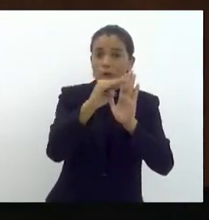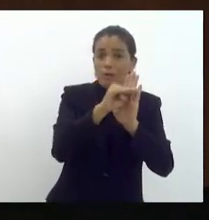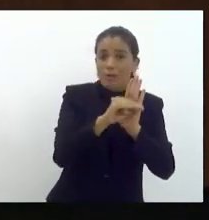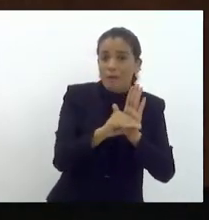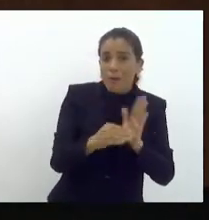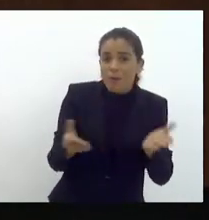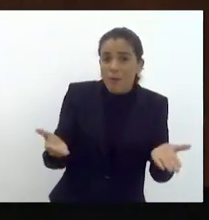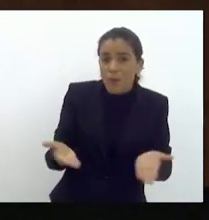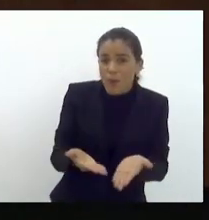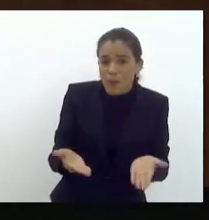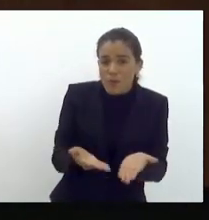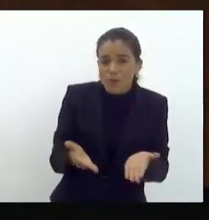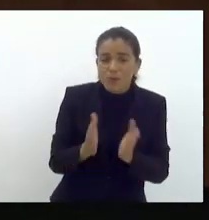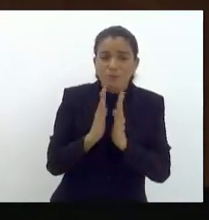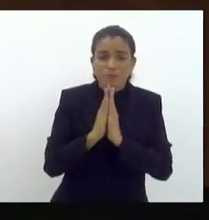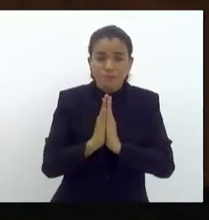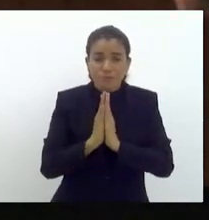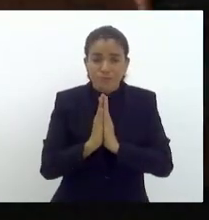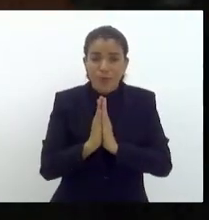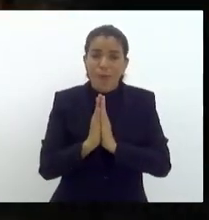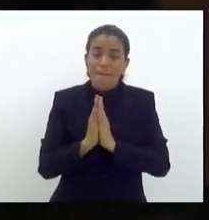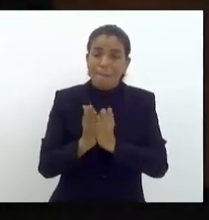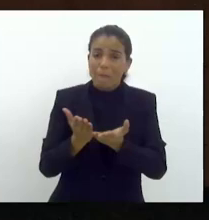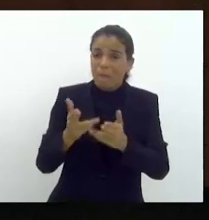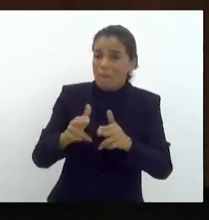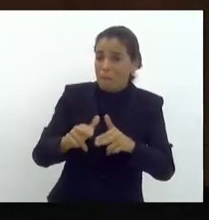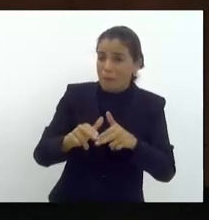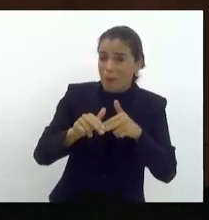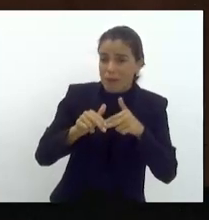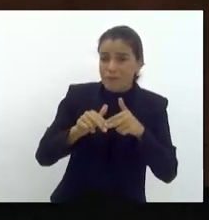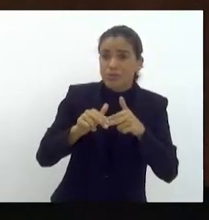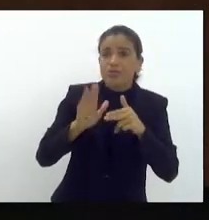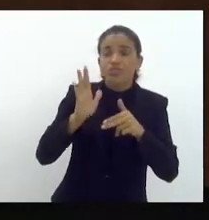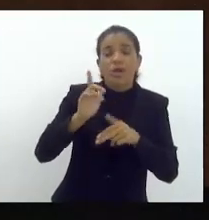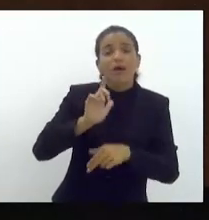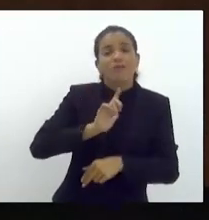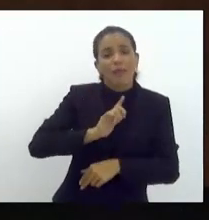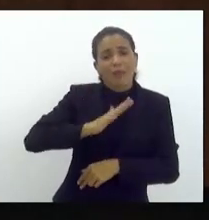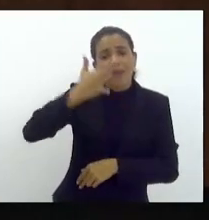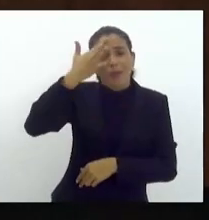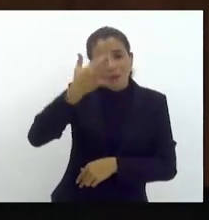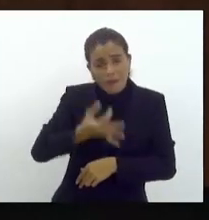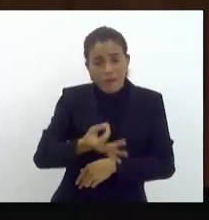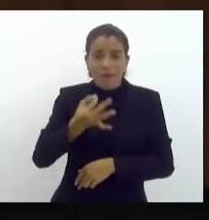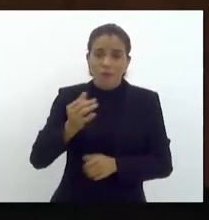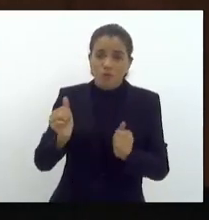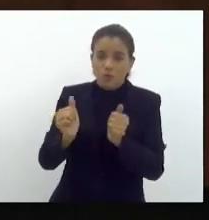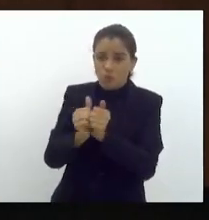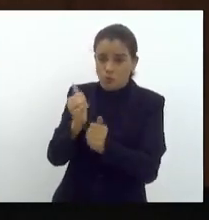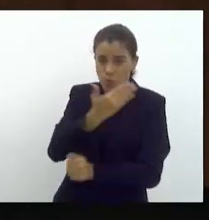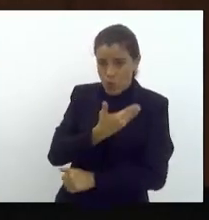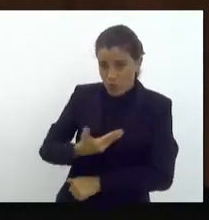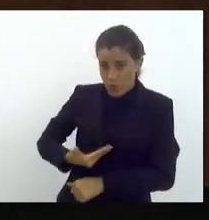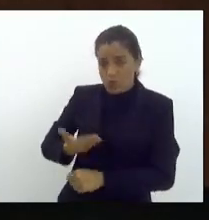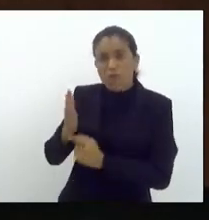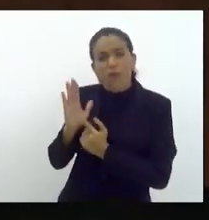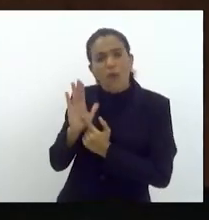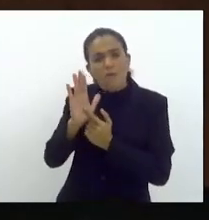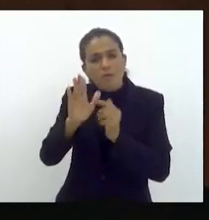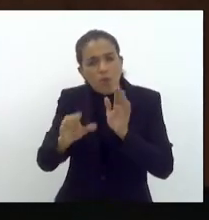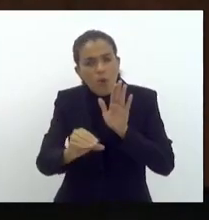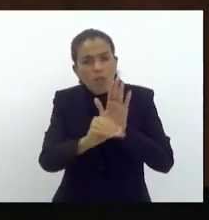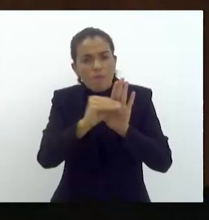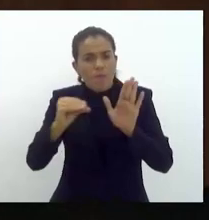então para a questão da frustração dizia que já um entendimento com o governo que apresentou algumas